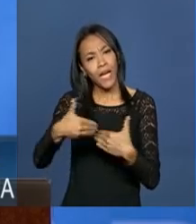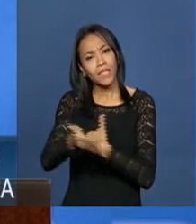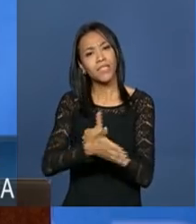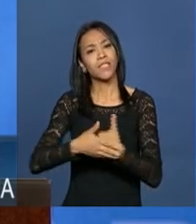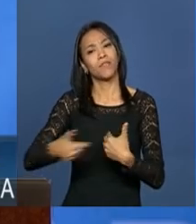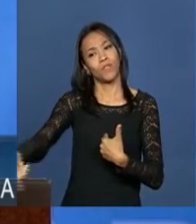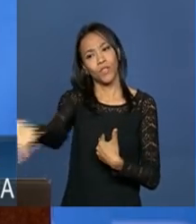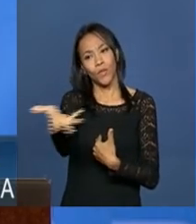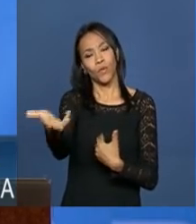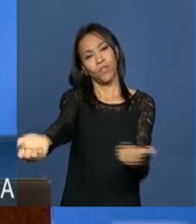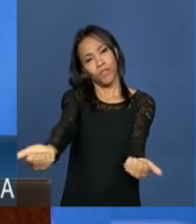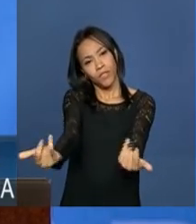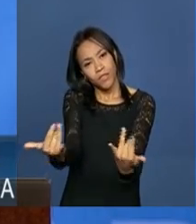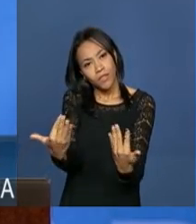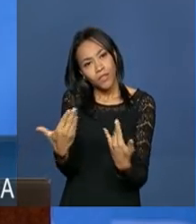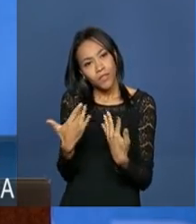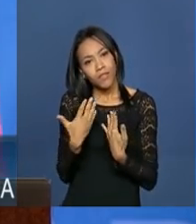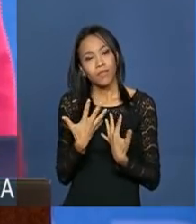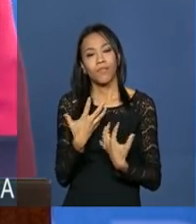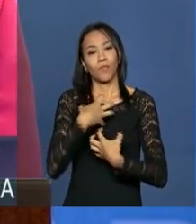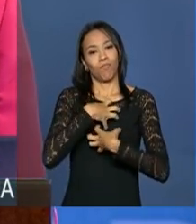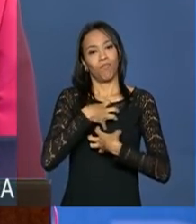vocês hoje estão me transmitindo.